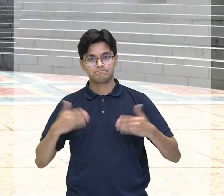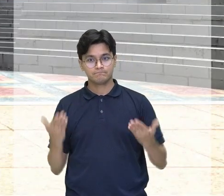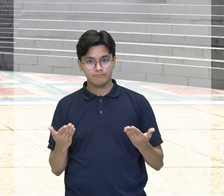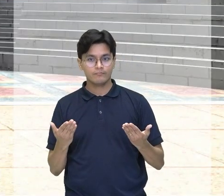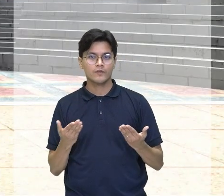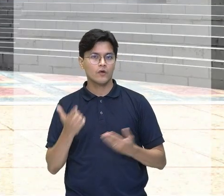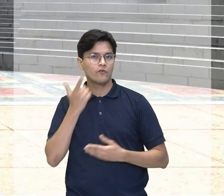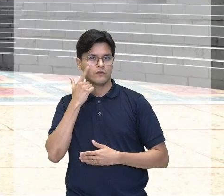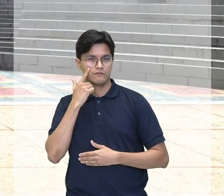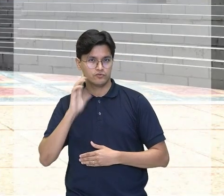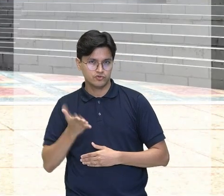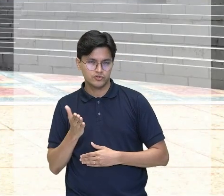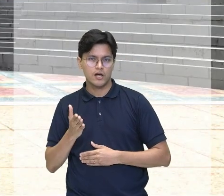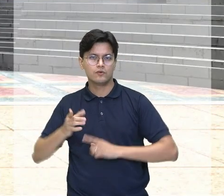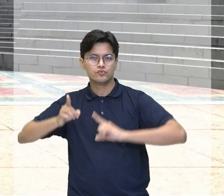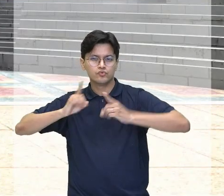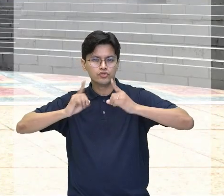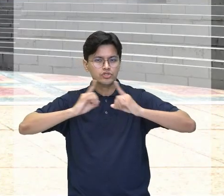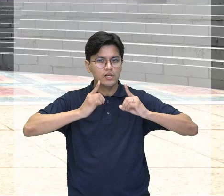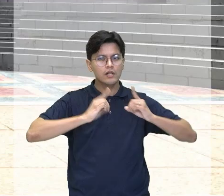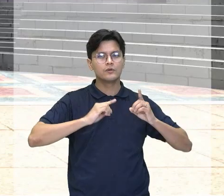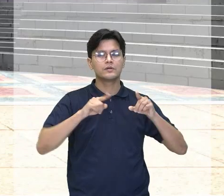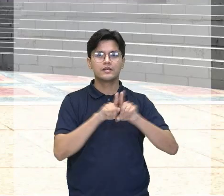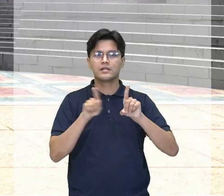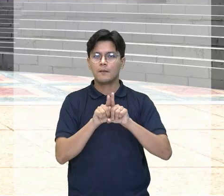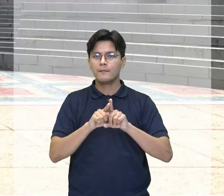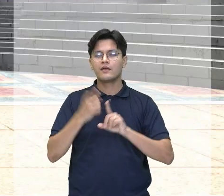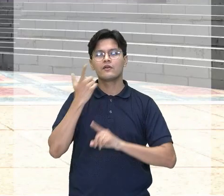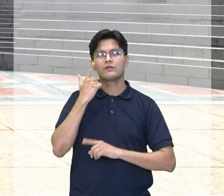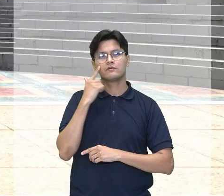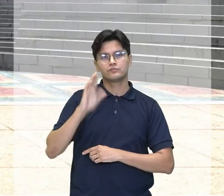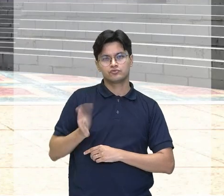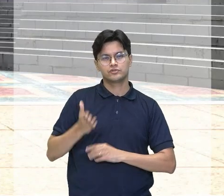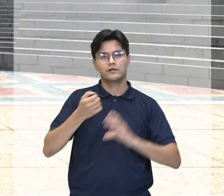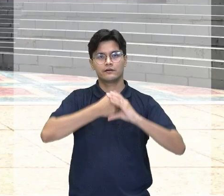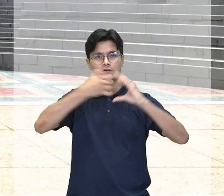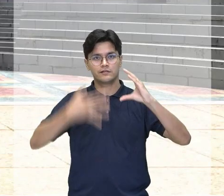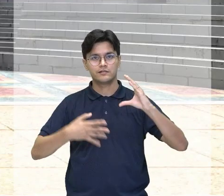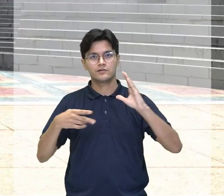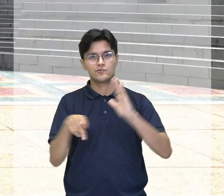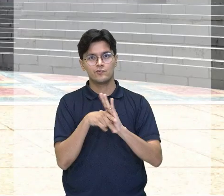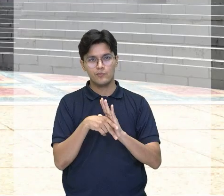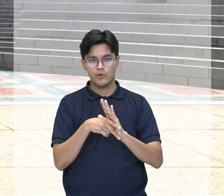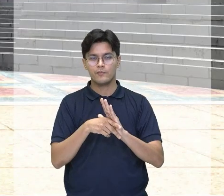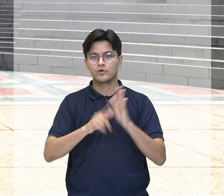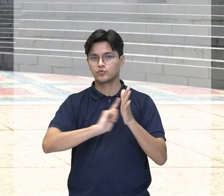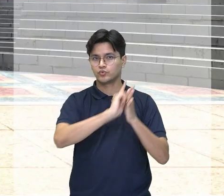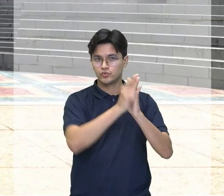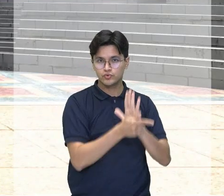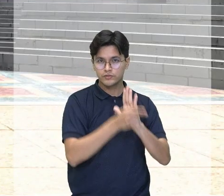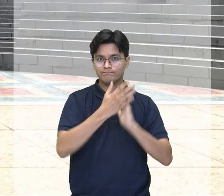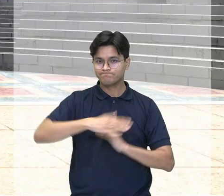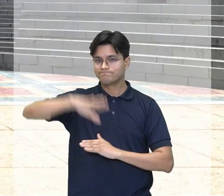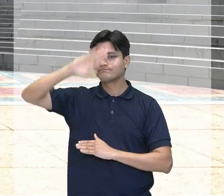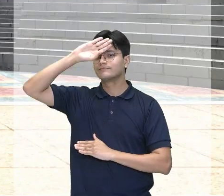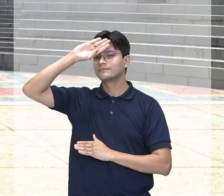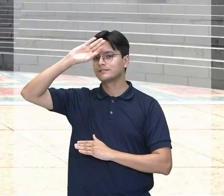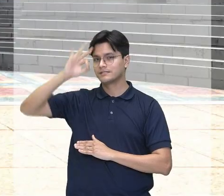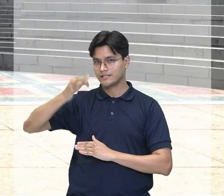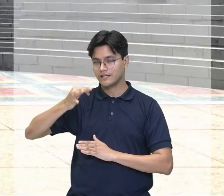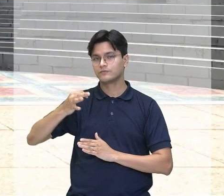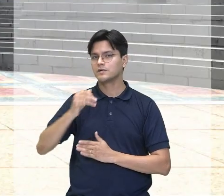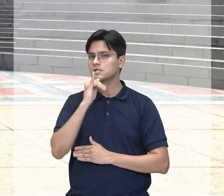diálogo, né, da história do Sapo Tarubequê, e nós vimos as características do gênero dramático, ao qual a história do Sapo Tarubequê faz